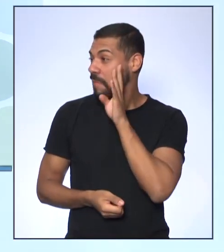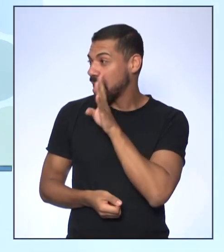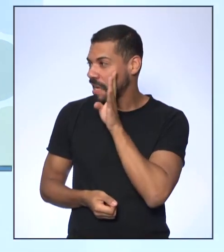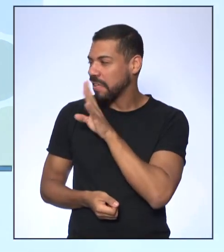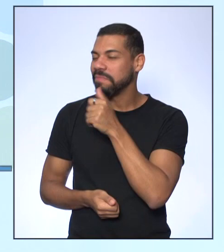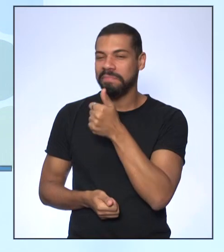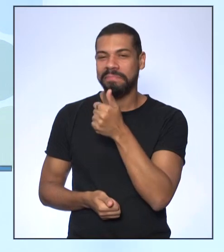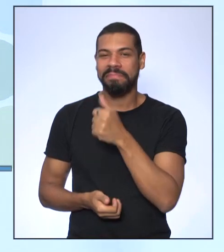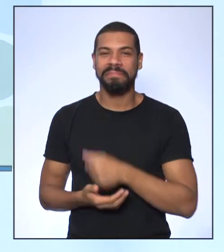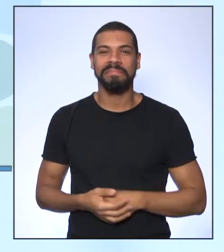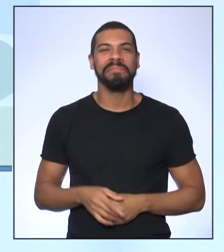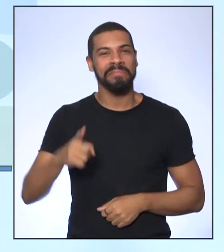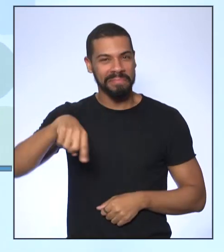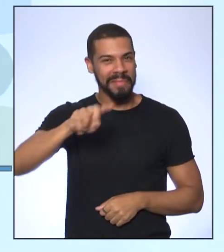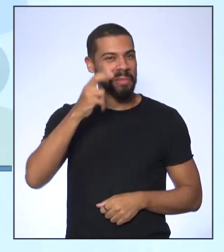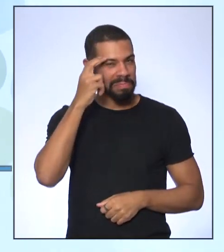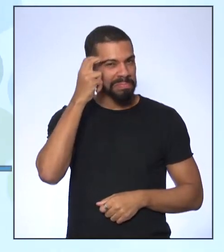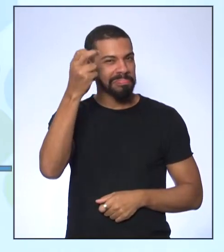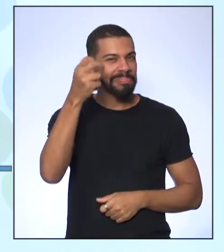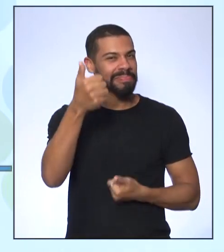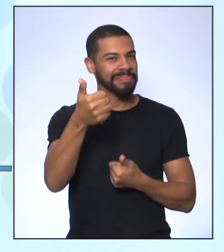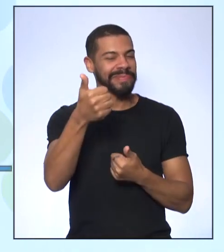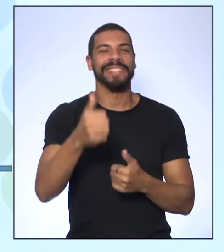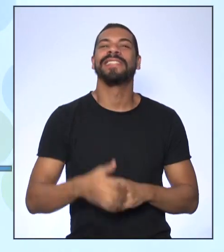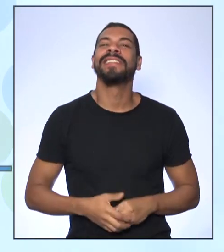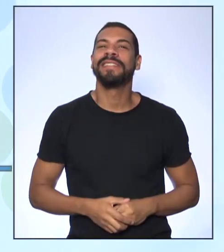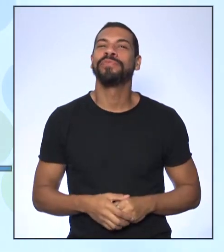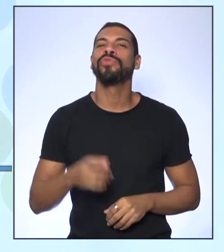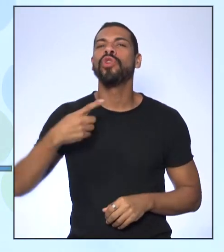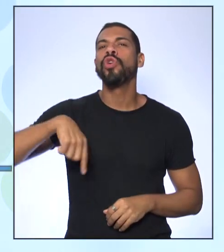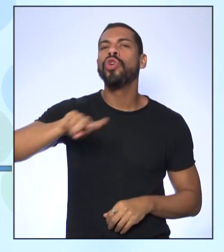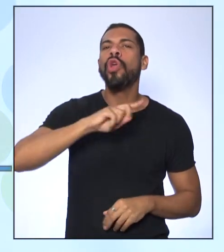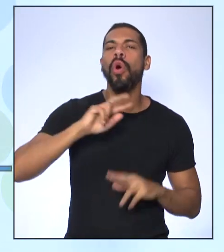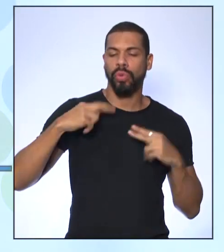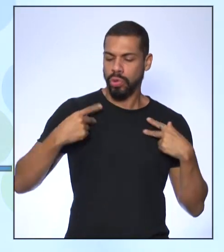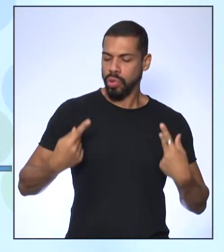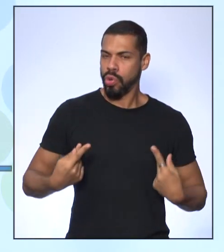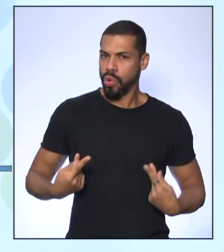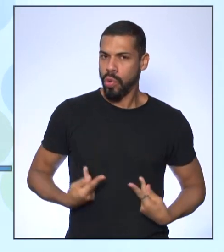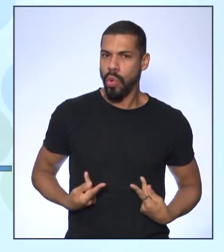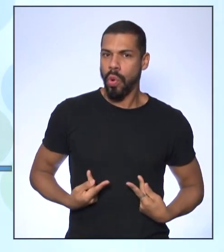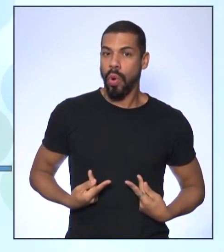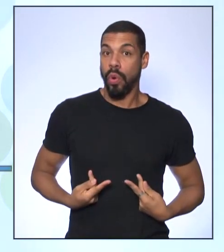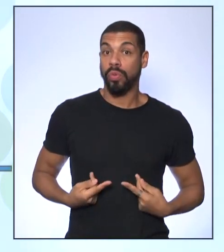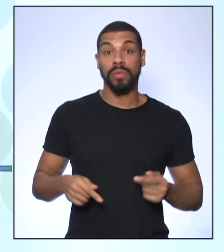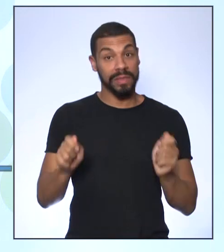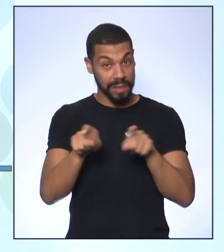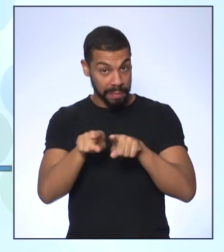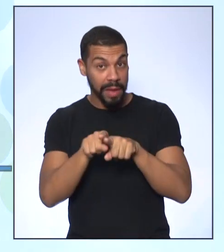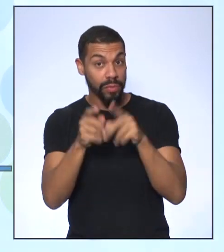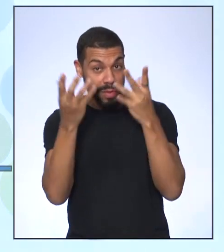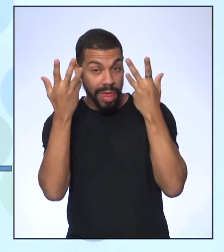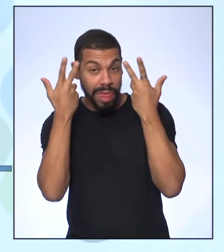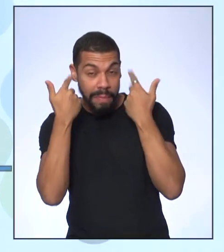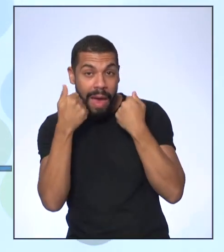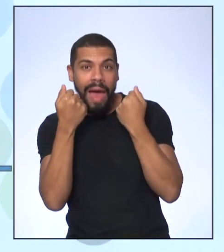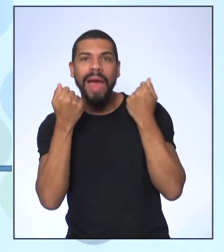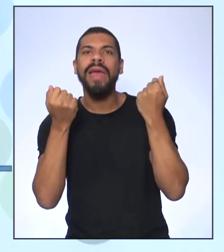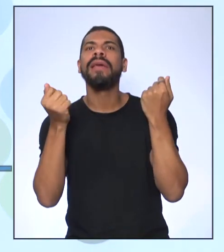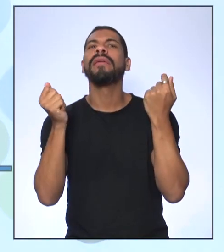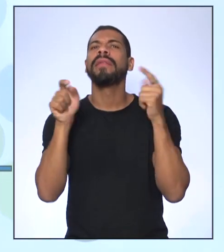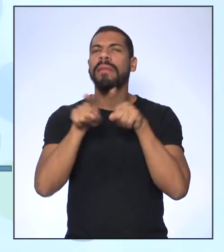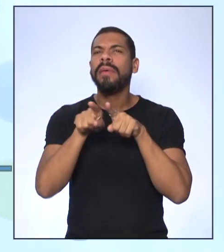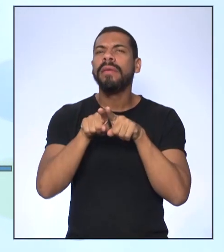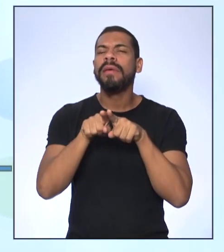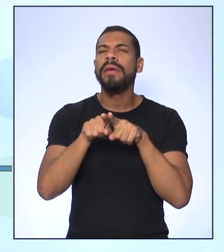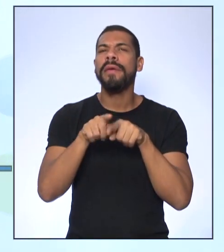Estão espertos, hein? É isso aí. Então, assim, nós, seres humanos, os animais também, seres um pouco mais